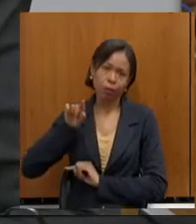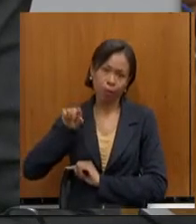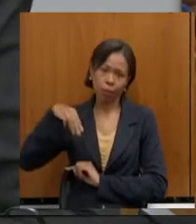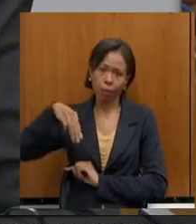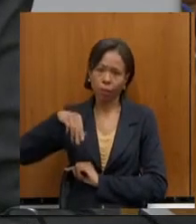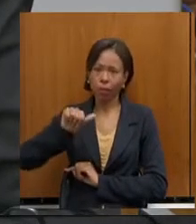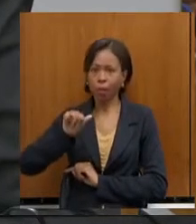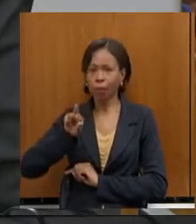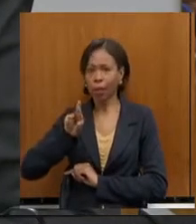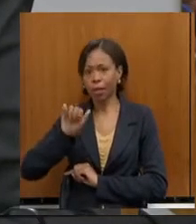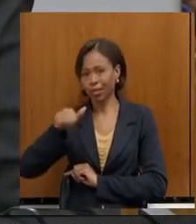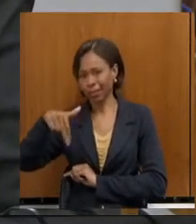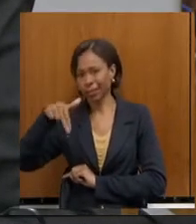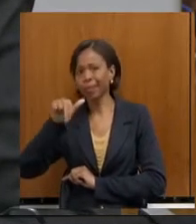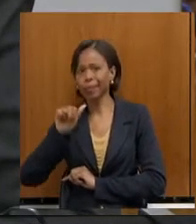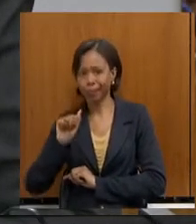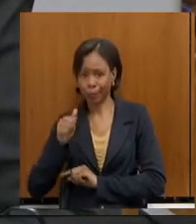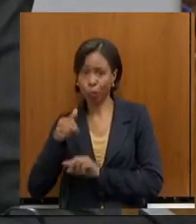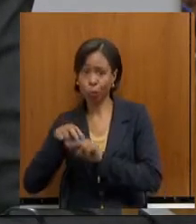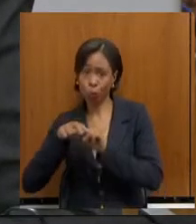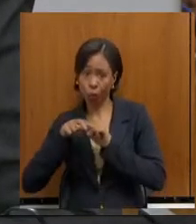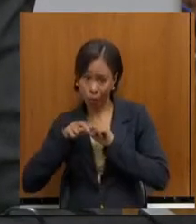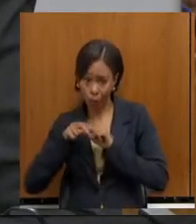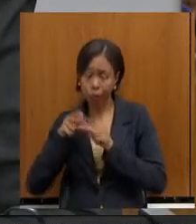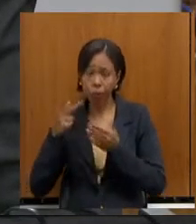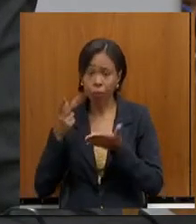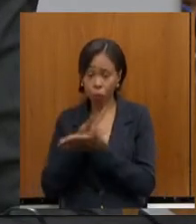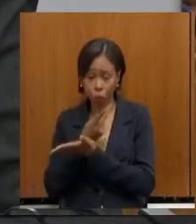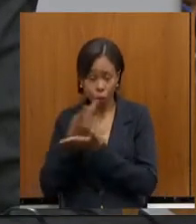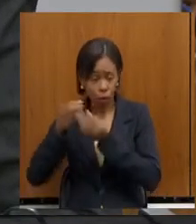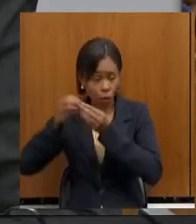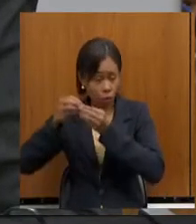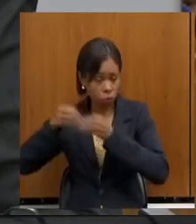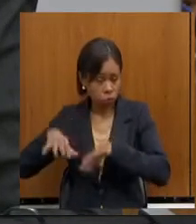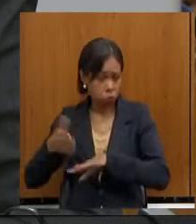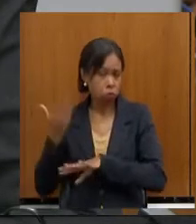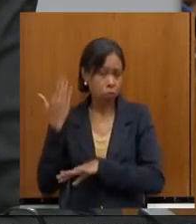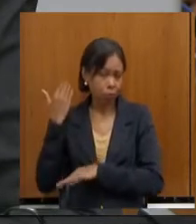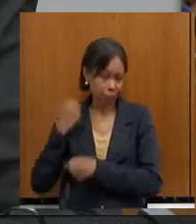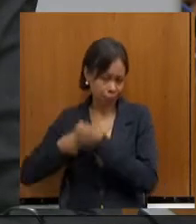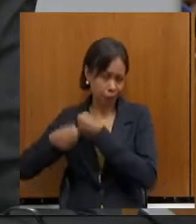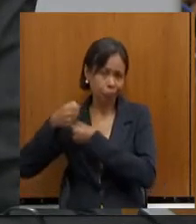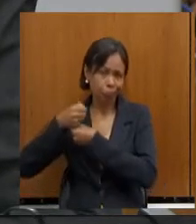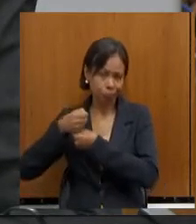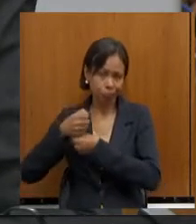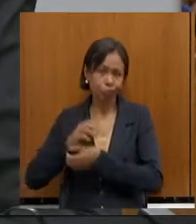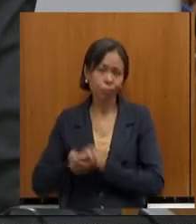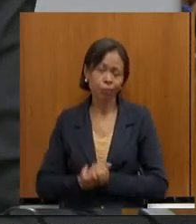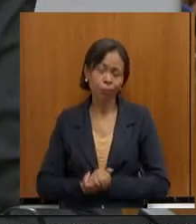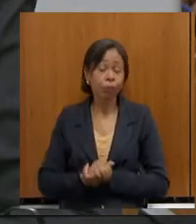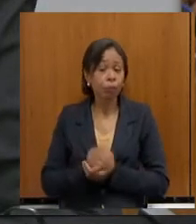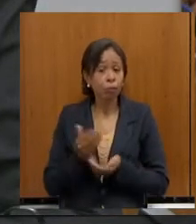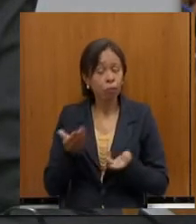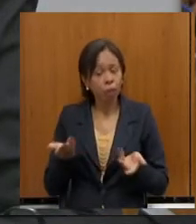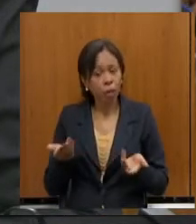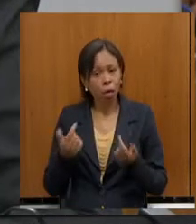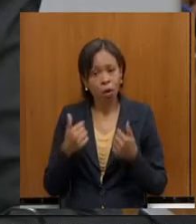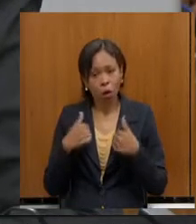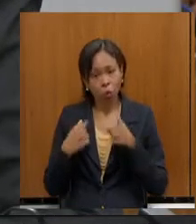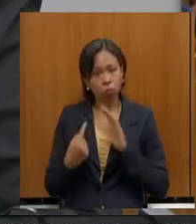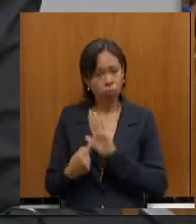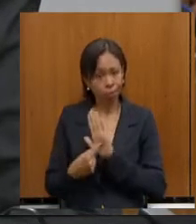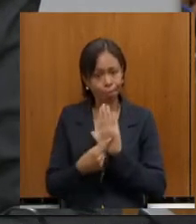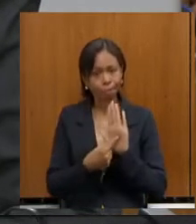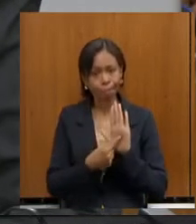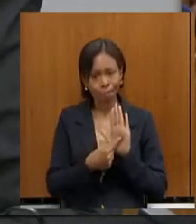tamanho dano causado né então isso fica aqui viu Presidente a minha e a minha